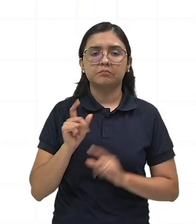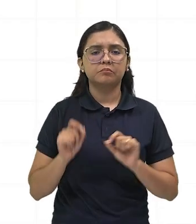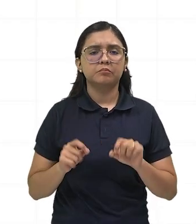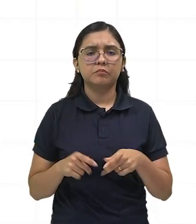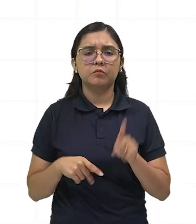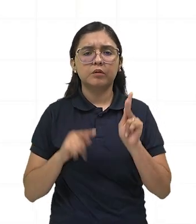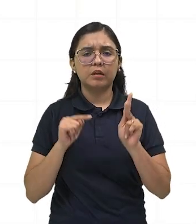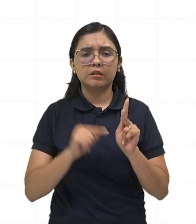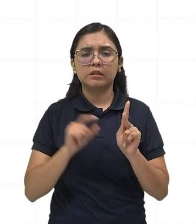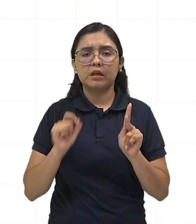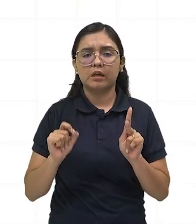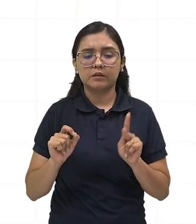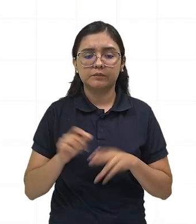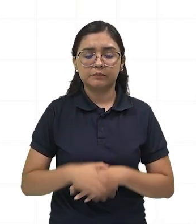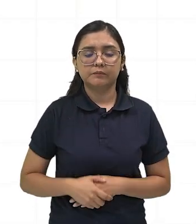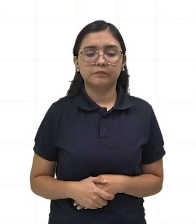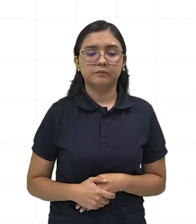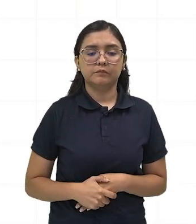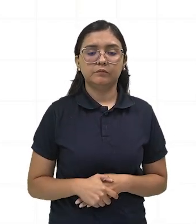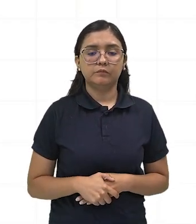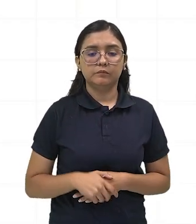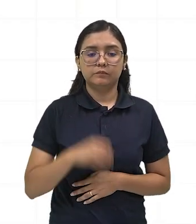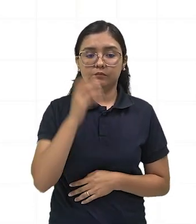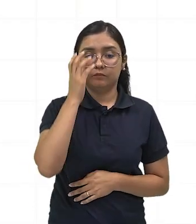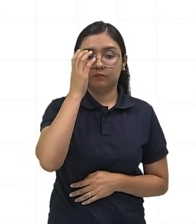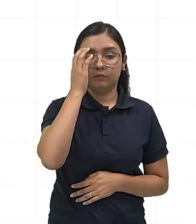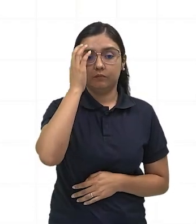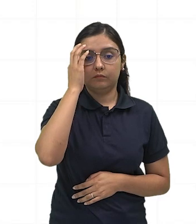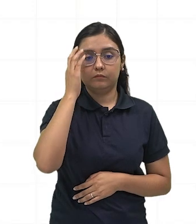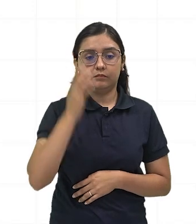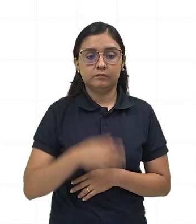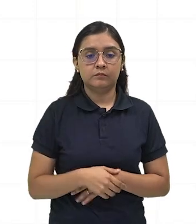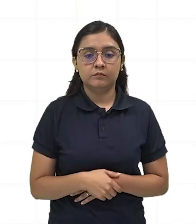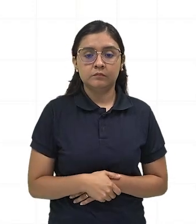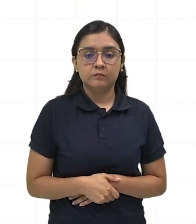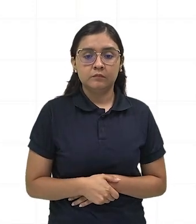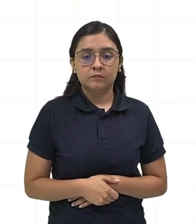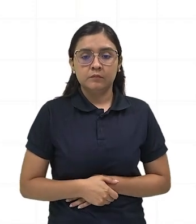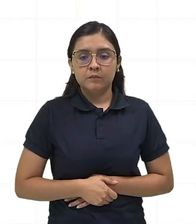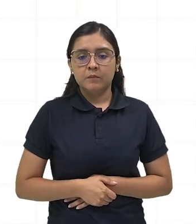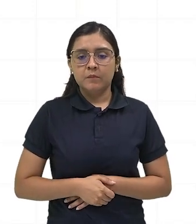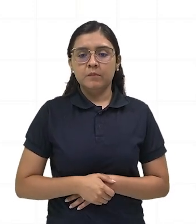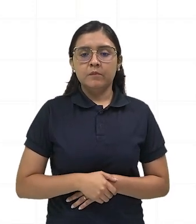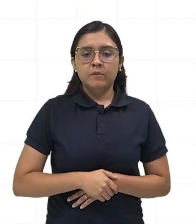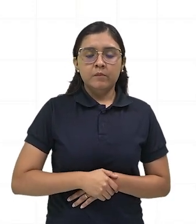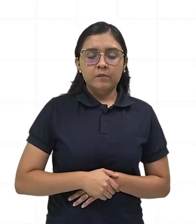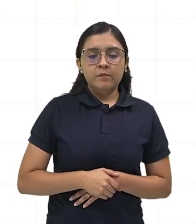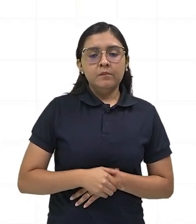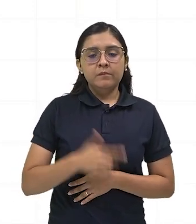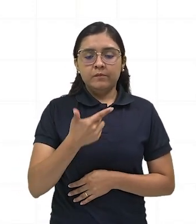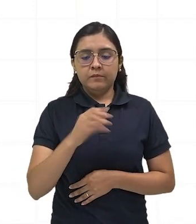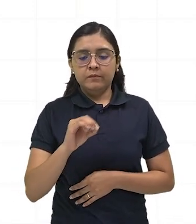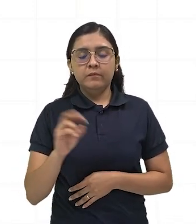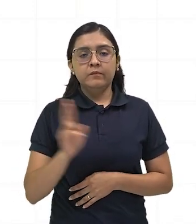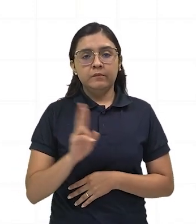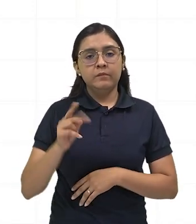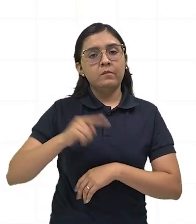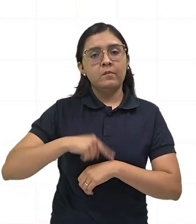a constante K? Né? Ele ganha R$ 20 por